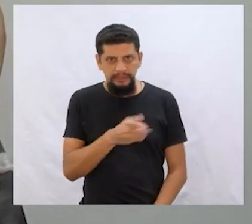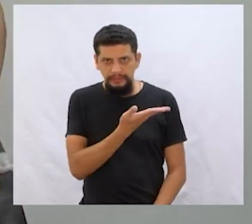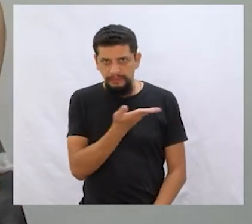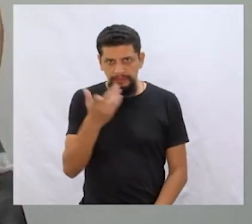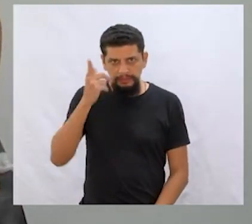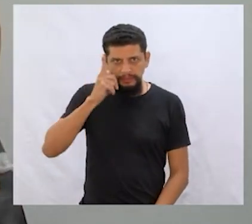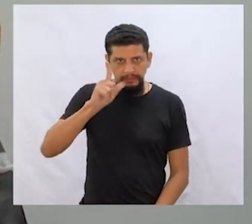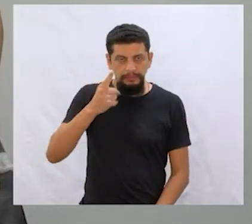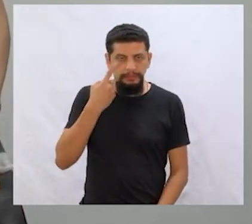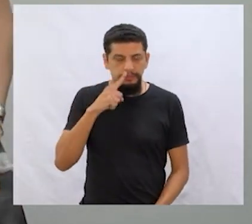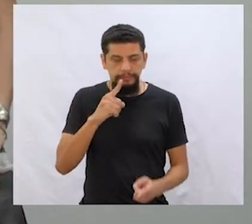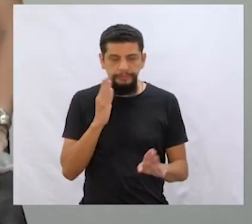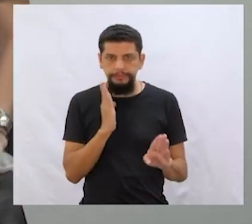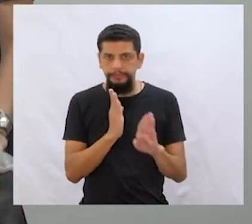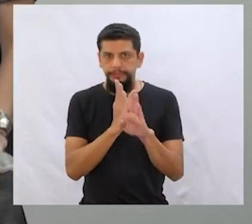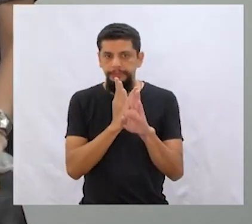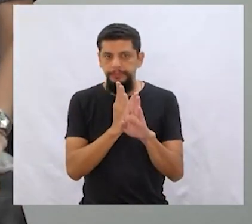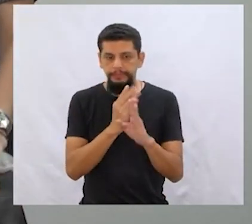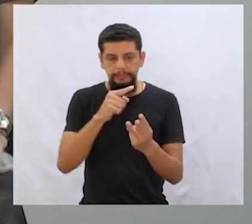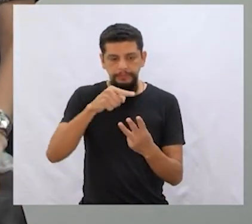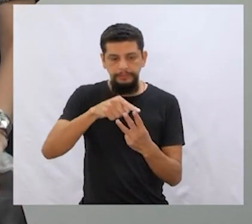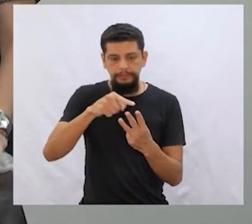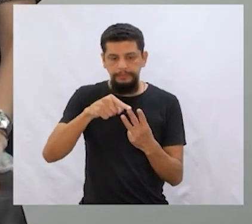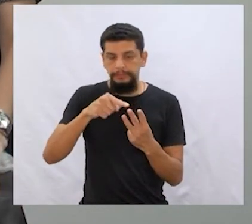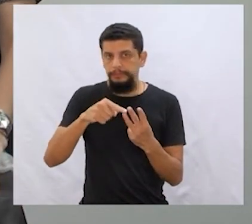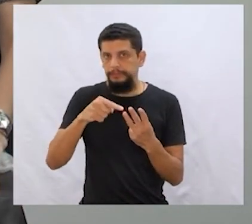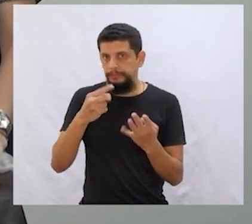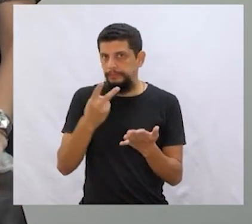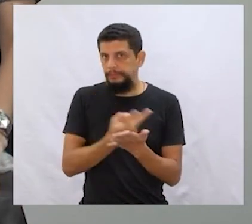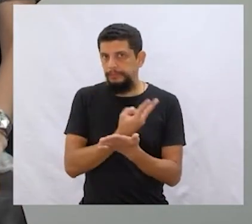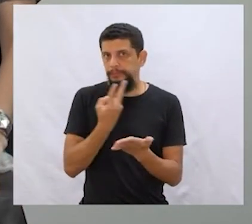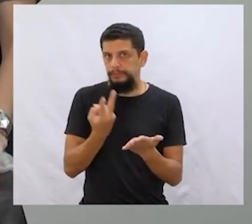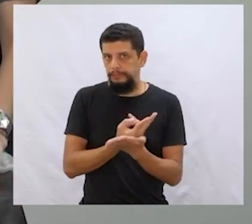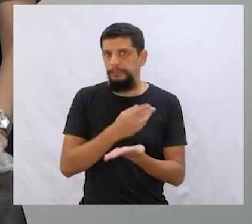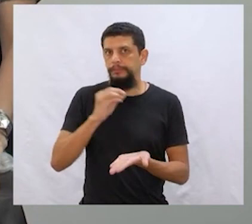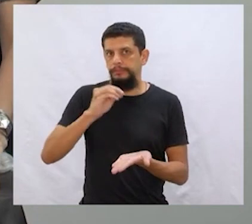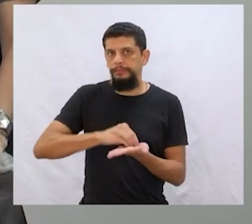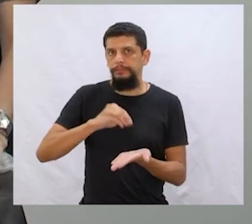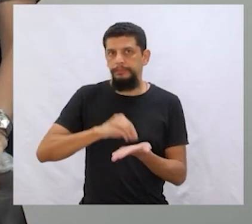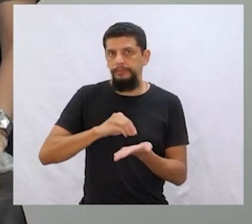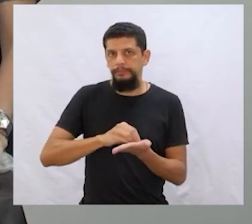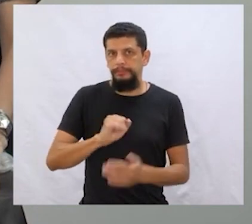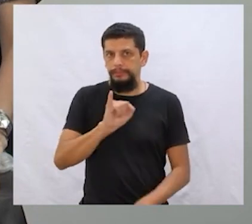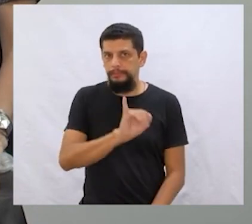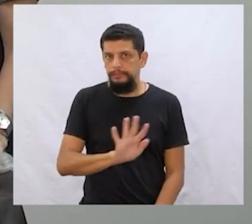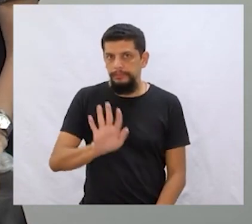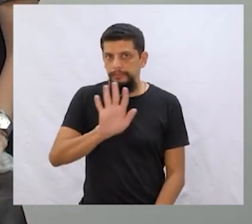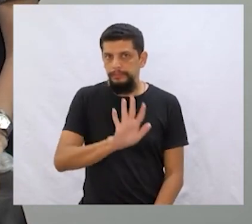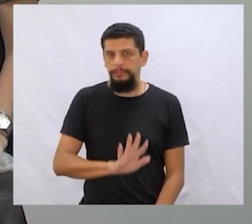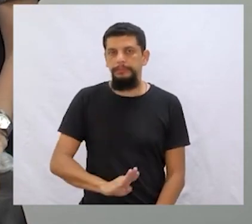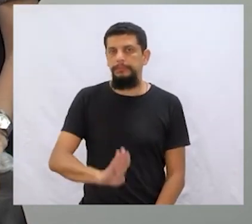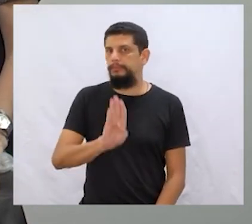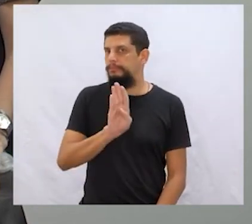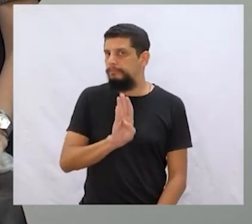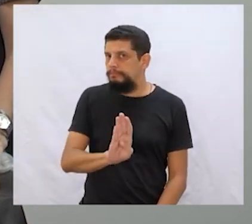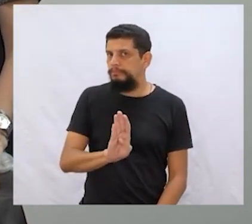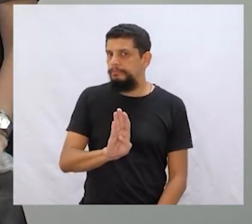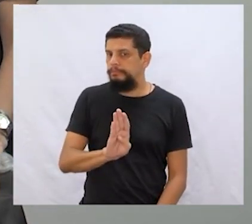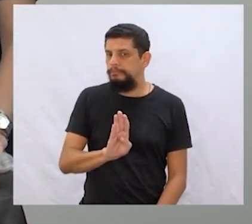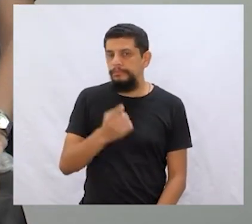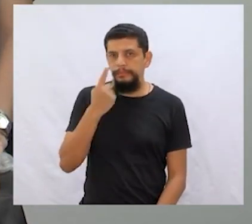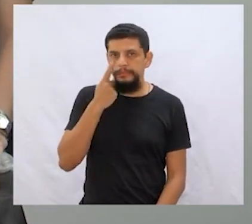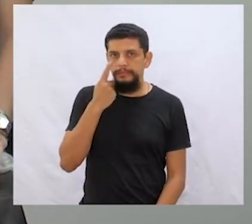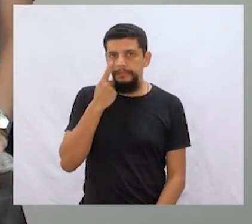Será que conseguiram descobrir os três erros, o que estava faltando na imagem da letra B? Era mais difícil,